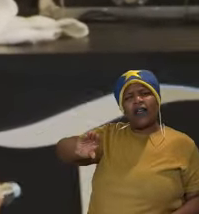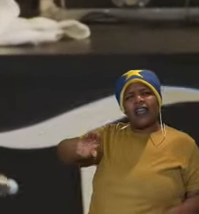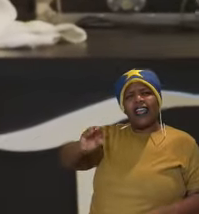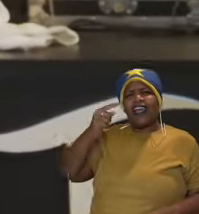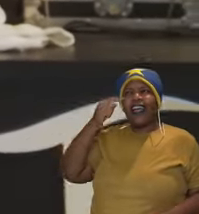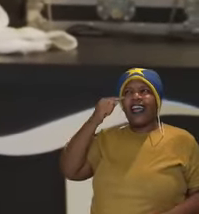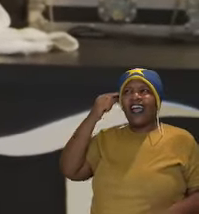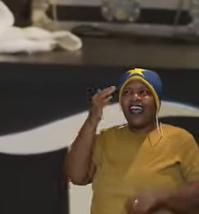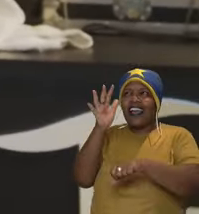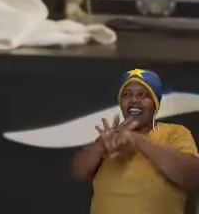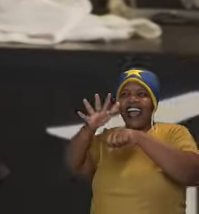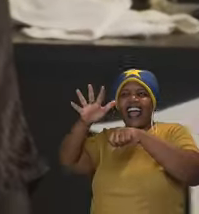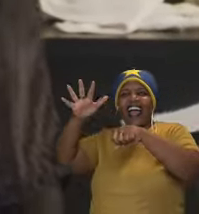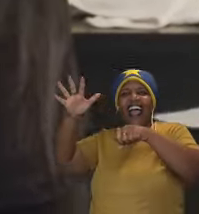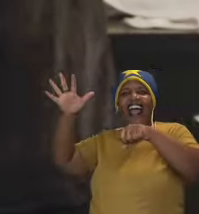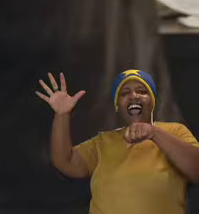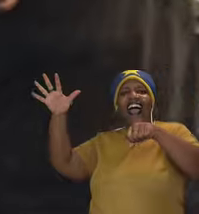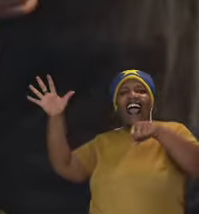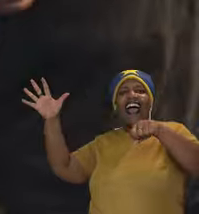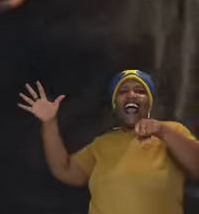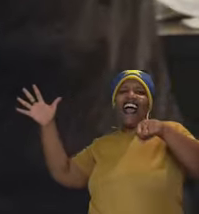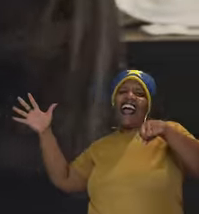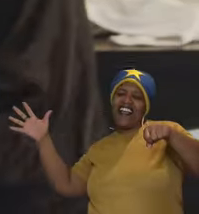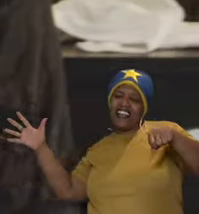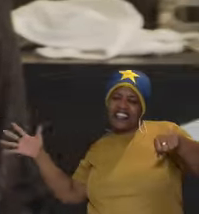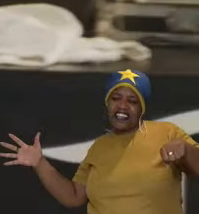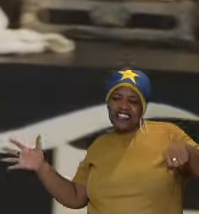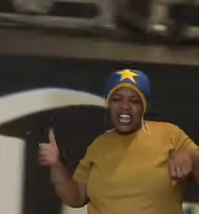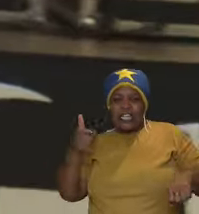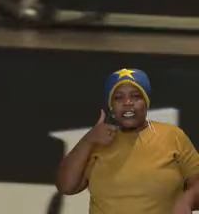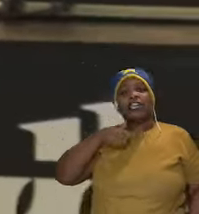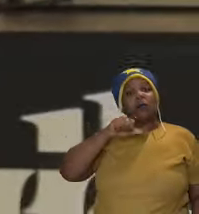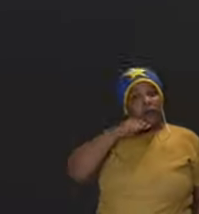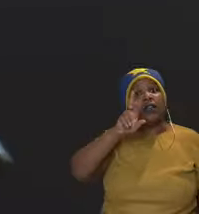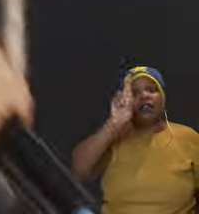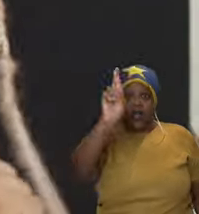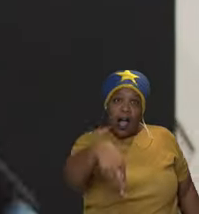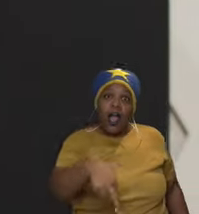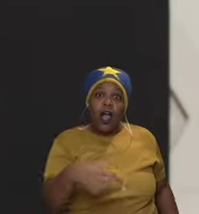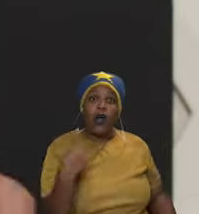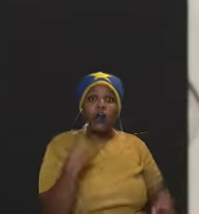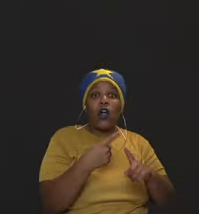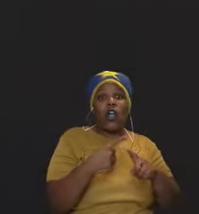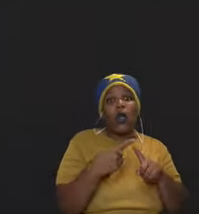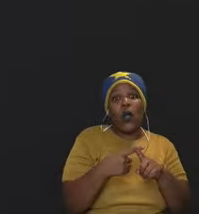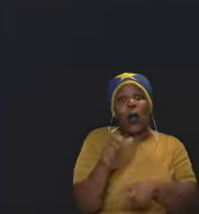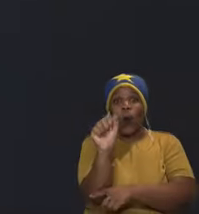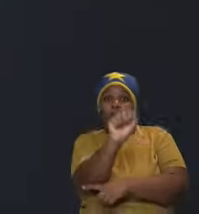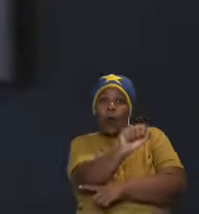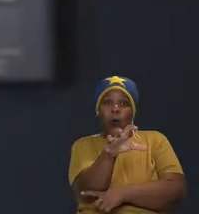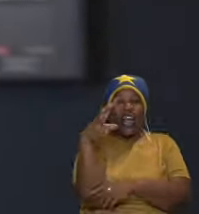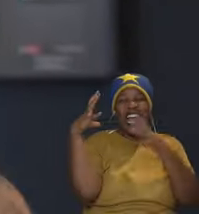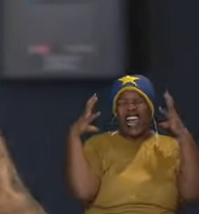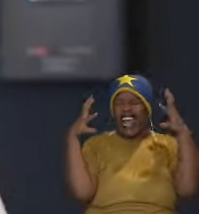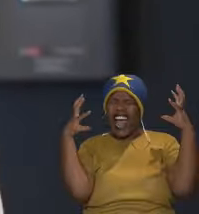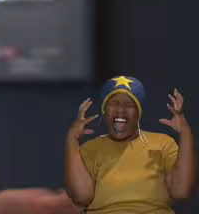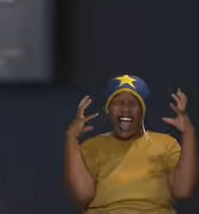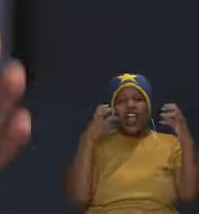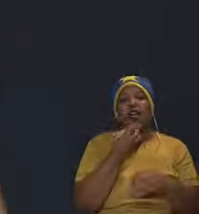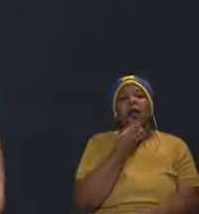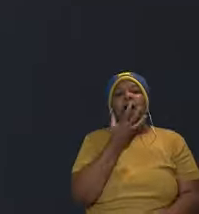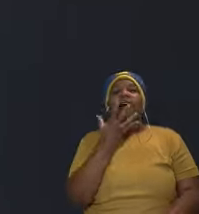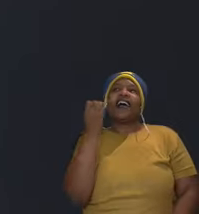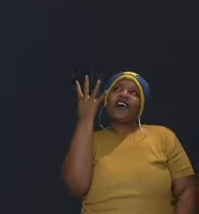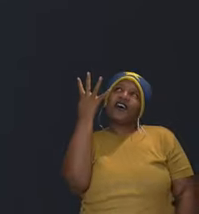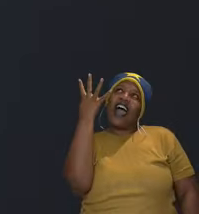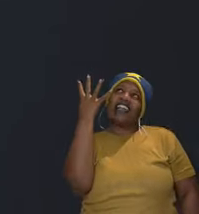dela brilhando, I love you, meu neon. E toda mãe tem razão, porque meu grave é bom. Já são 4 da madruga e